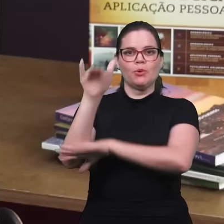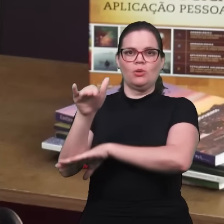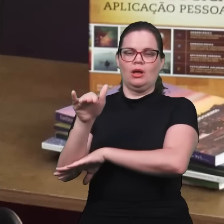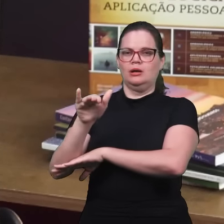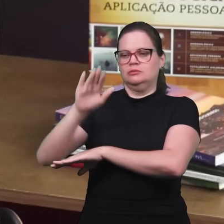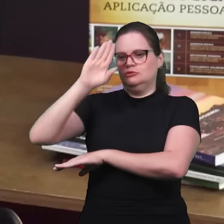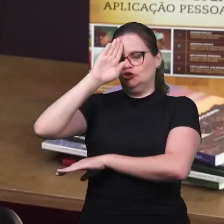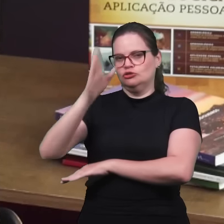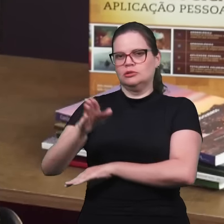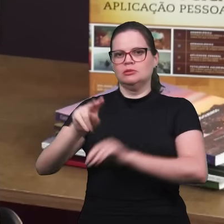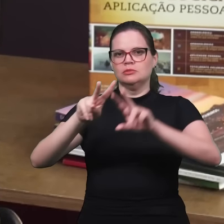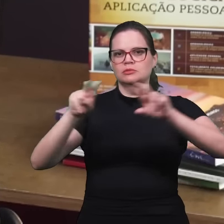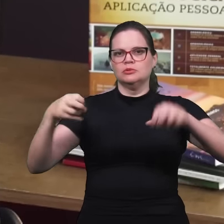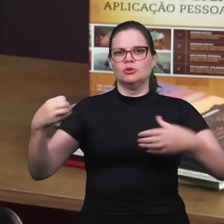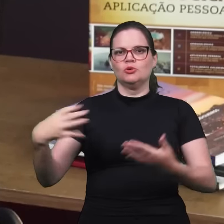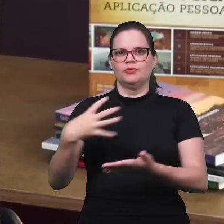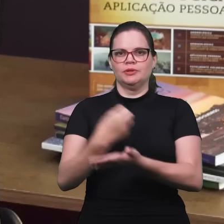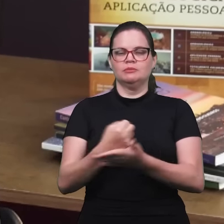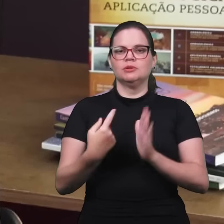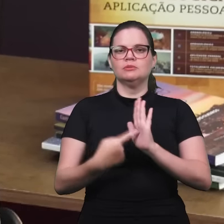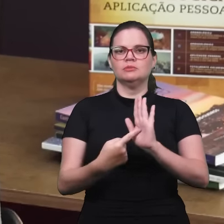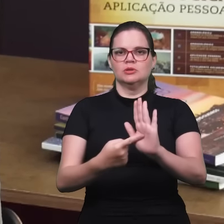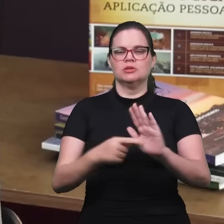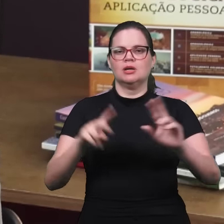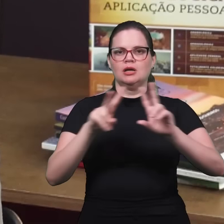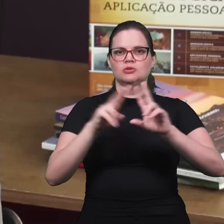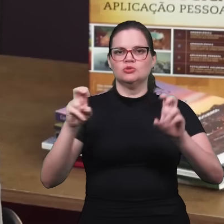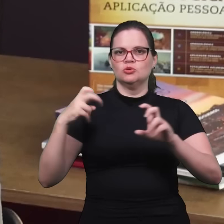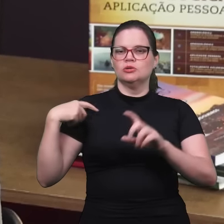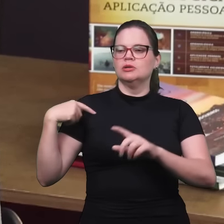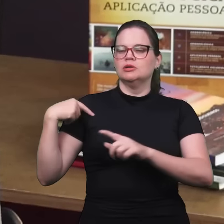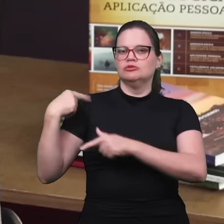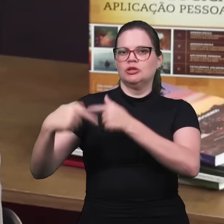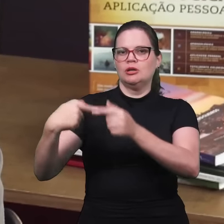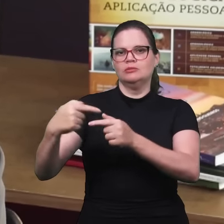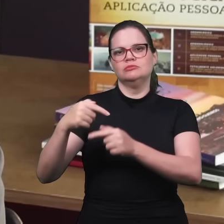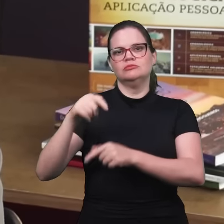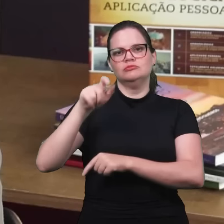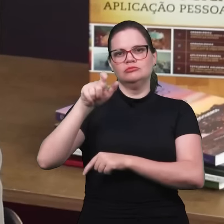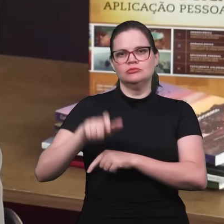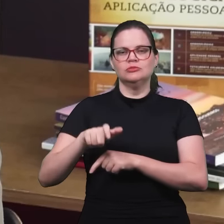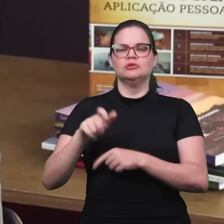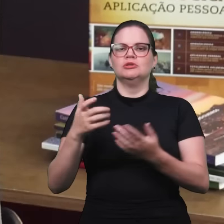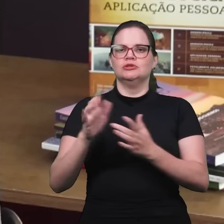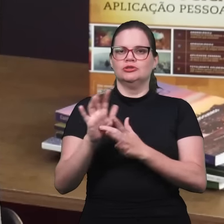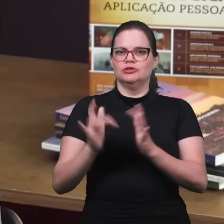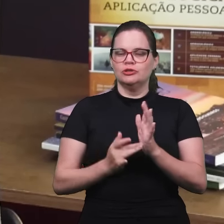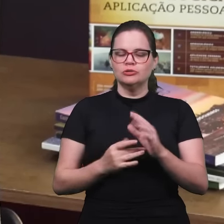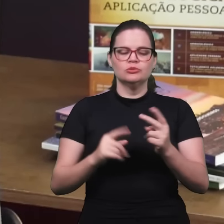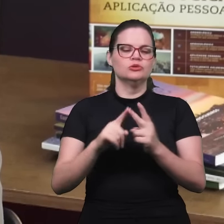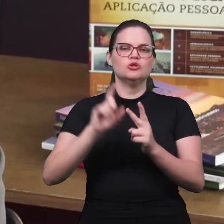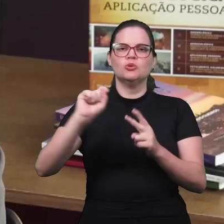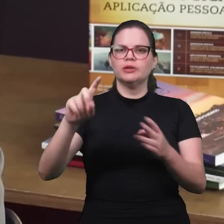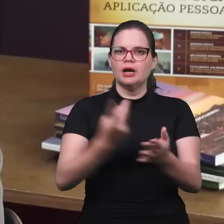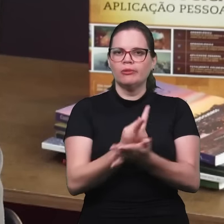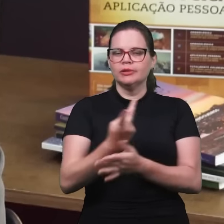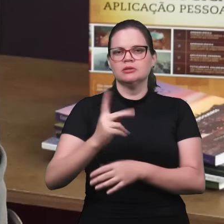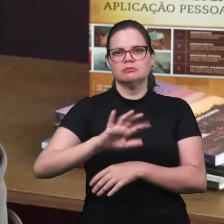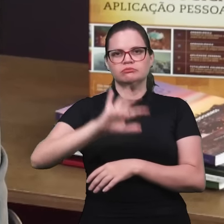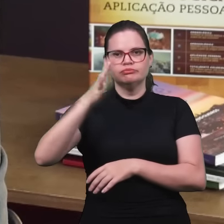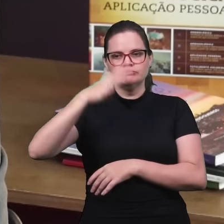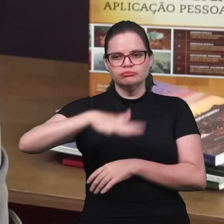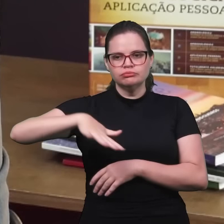aqui a respeito da cronologia do Novo Testamento. Falar da pessoa do Senhor Jesus, dos fatos que ocorreram ali